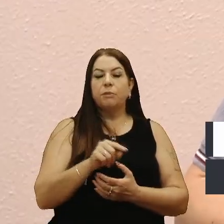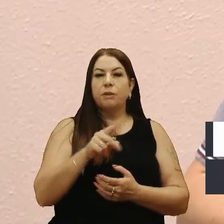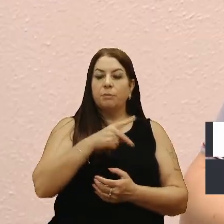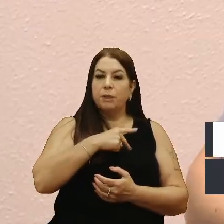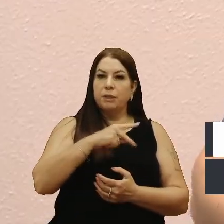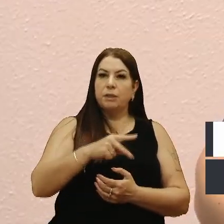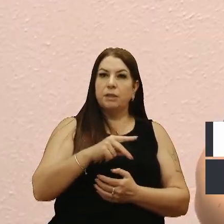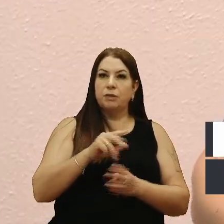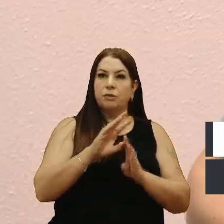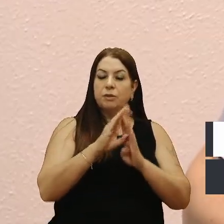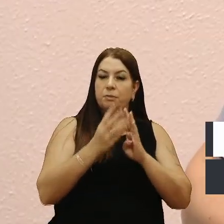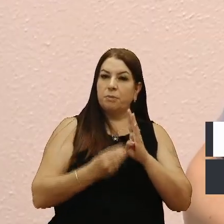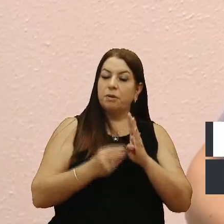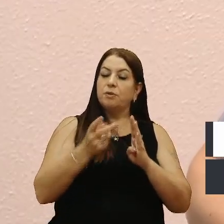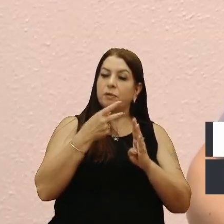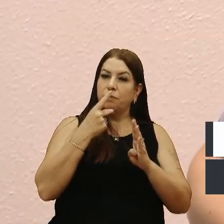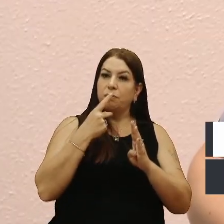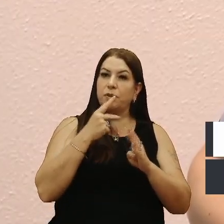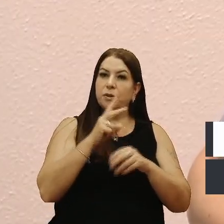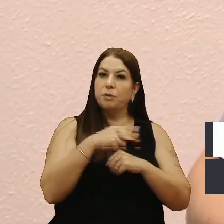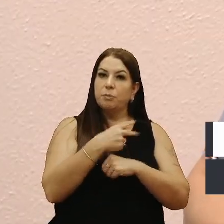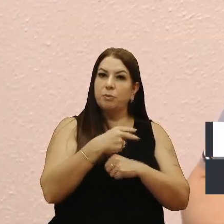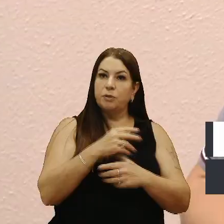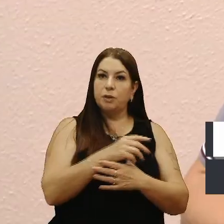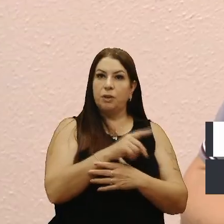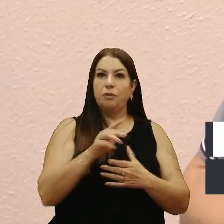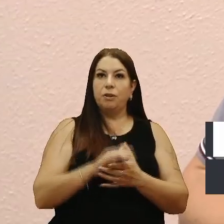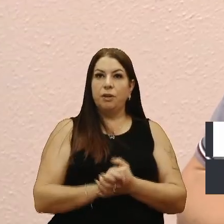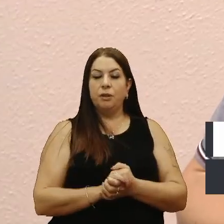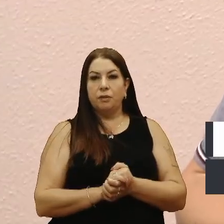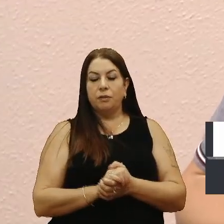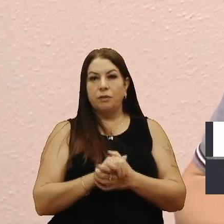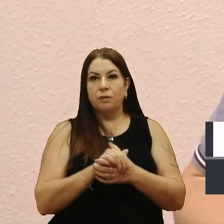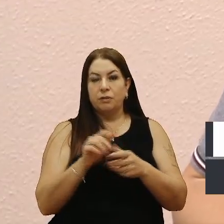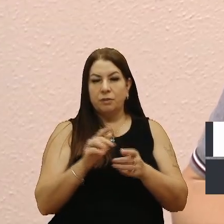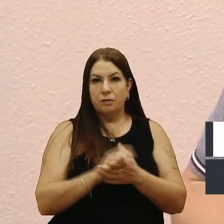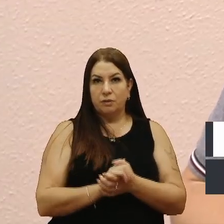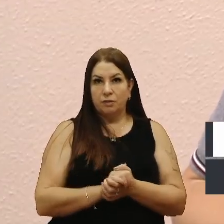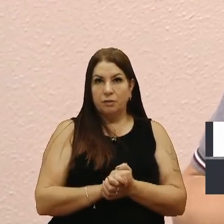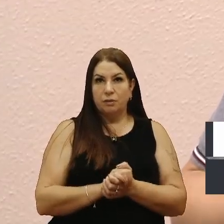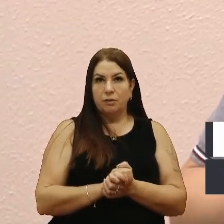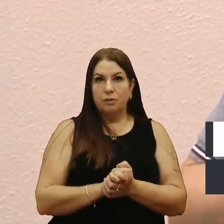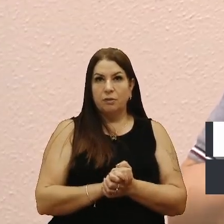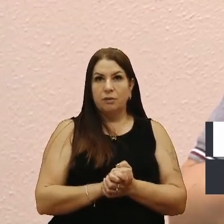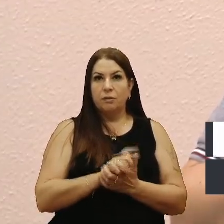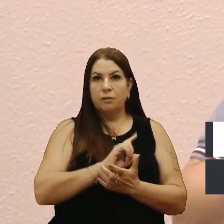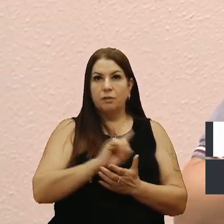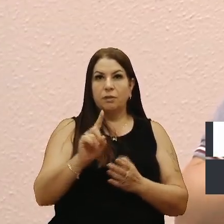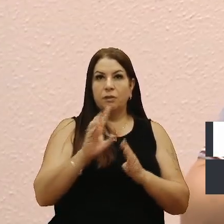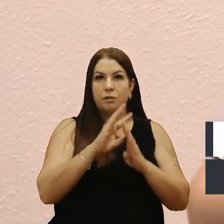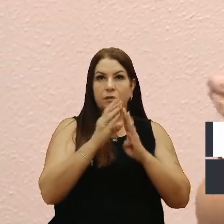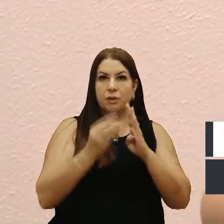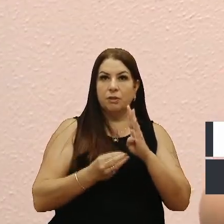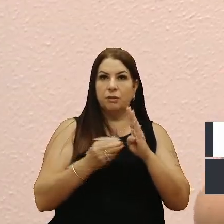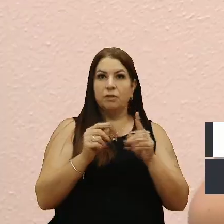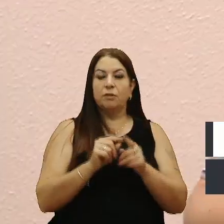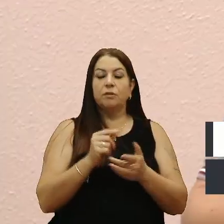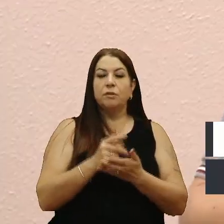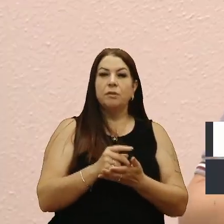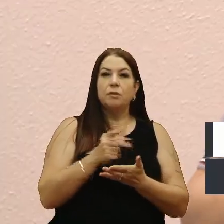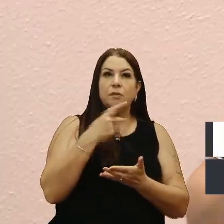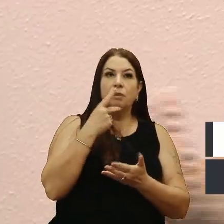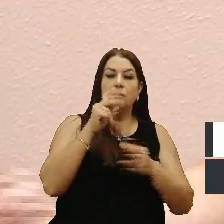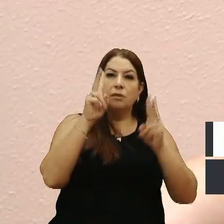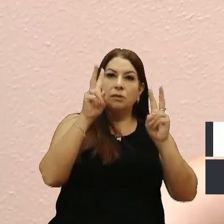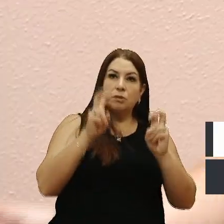do SAMAI, e Vossa Senhoria me procurou lá no início da minha ida ao SAMAI justamente para falar deste